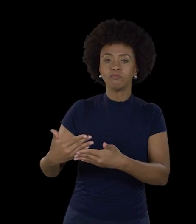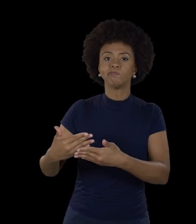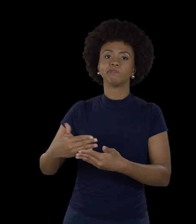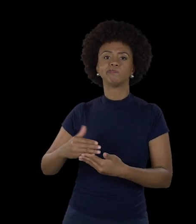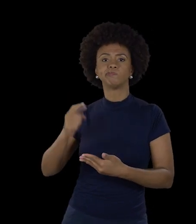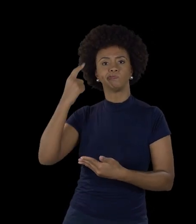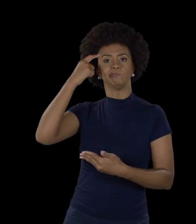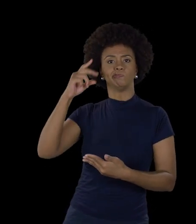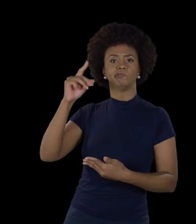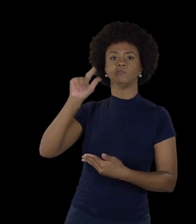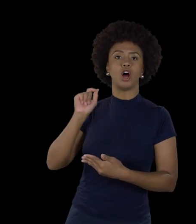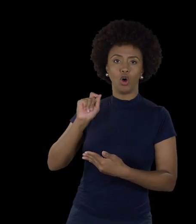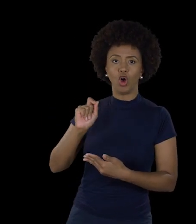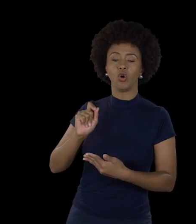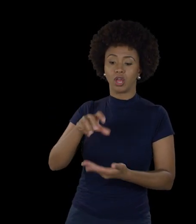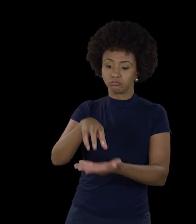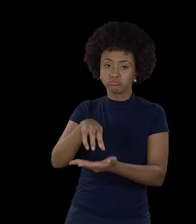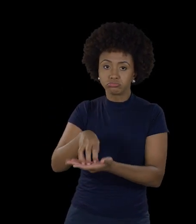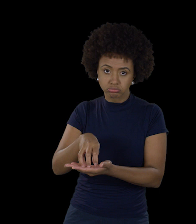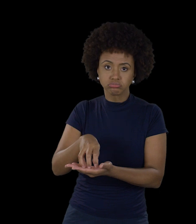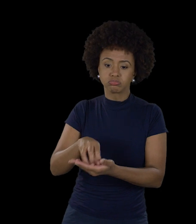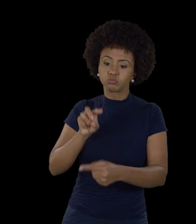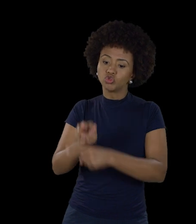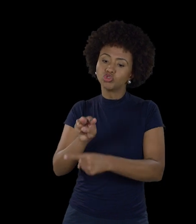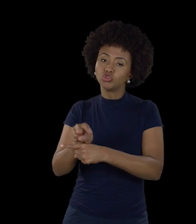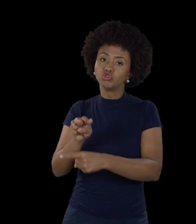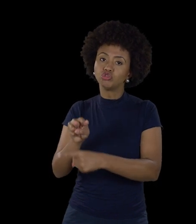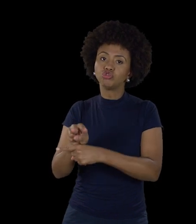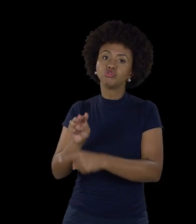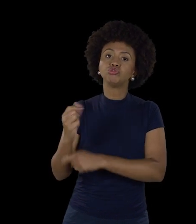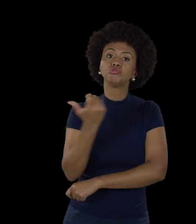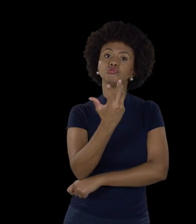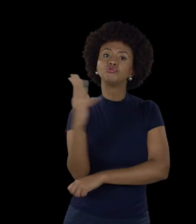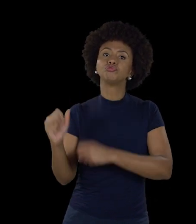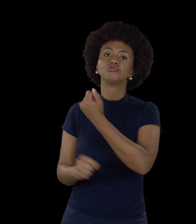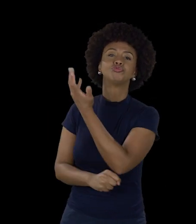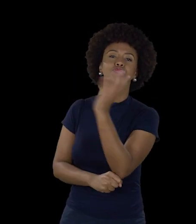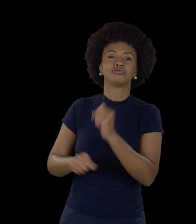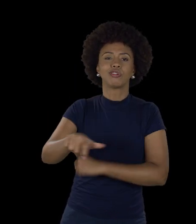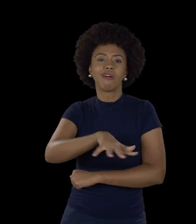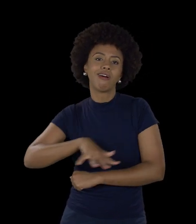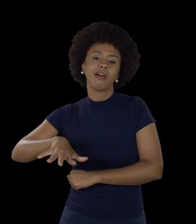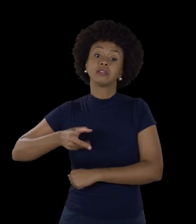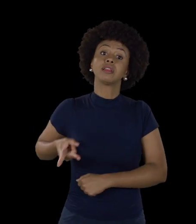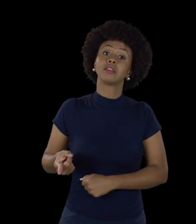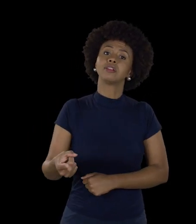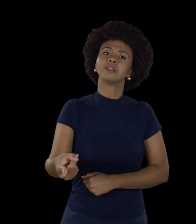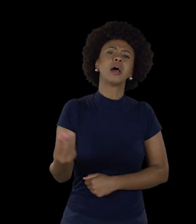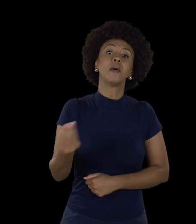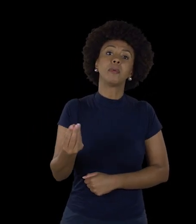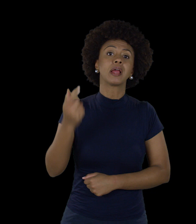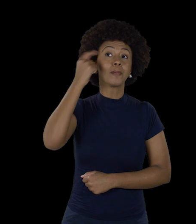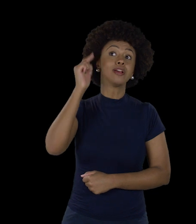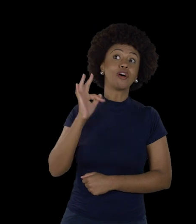que essa unidade de conservação ambiental perpétua fique aí futuramente para as futuras gerações, todo mundo